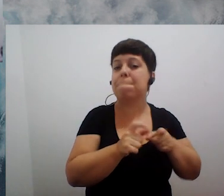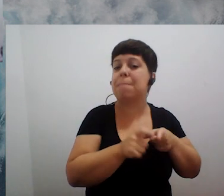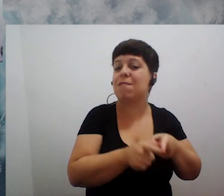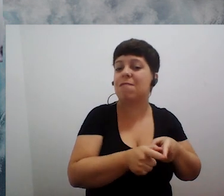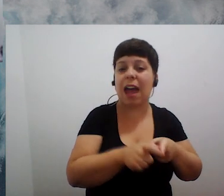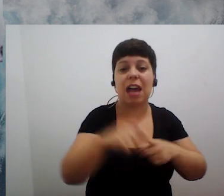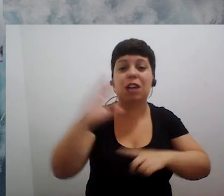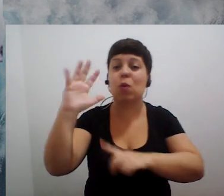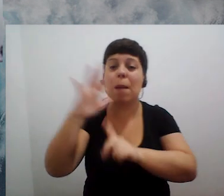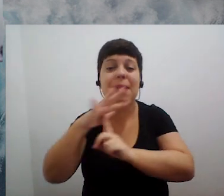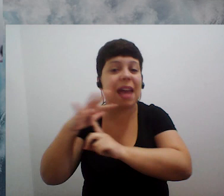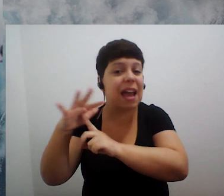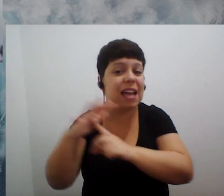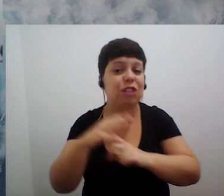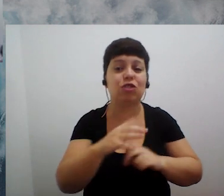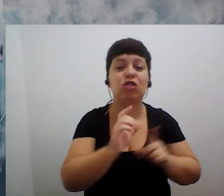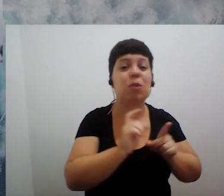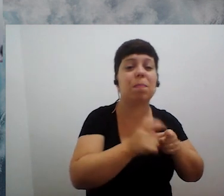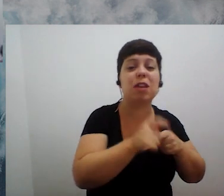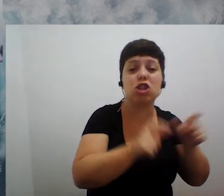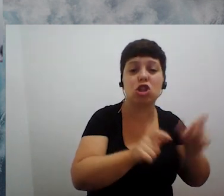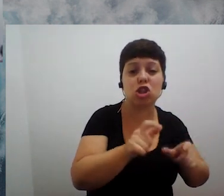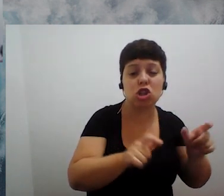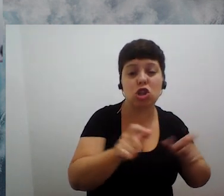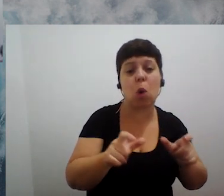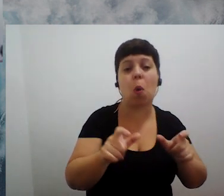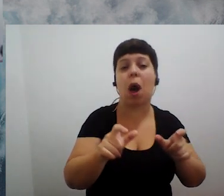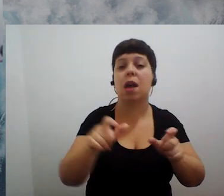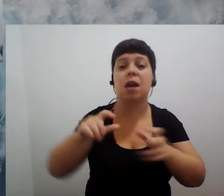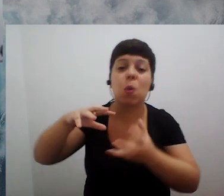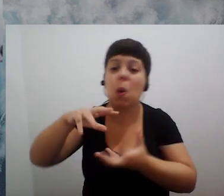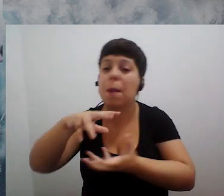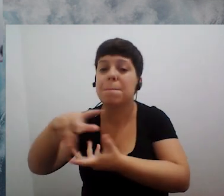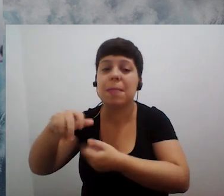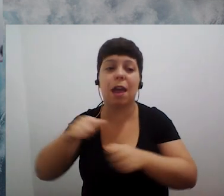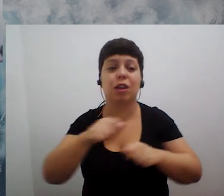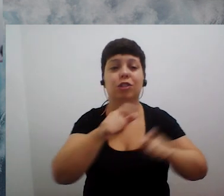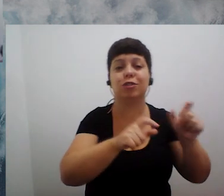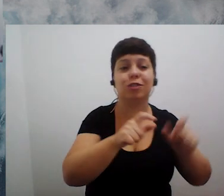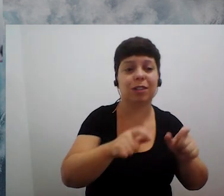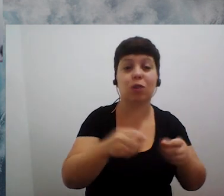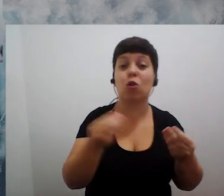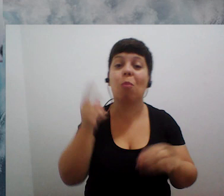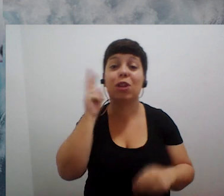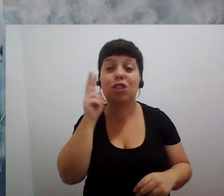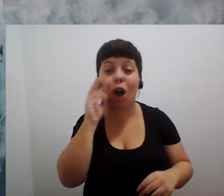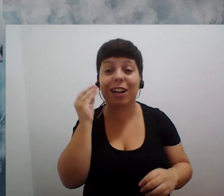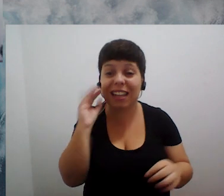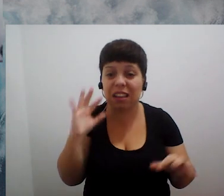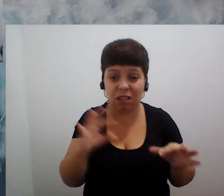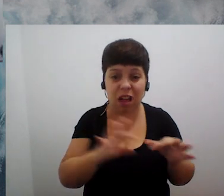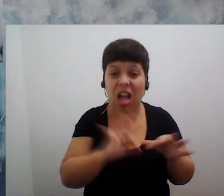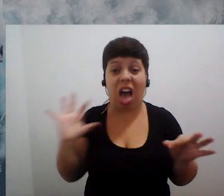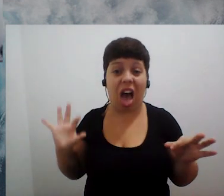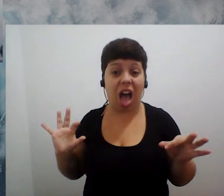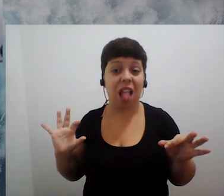meio ambiente, entre o ser periférico e os oceanos, entre o ser periférico e os mares, a partir das histórias contadas. E aí vai